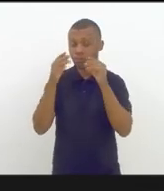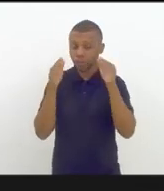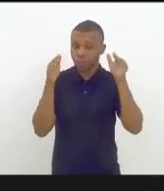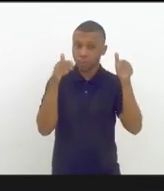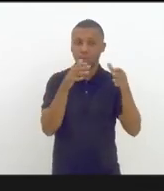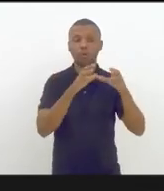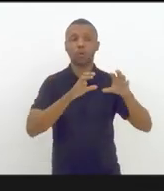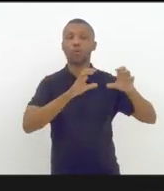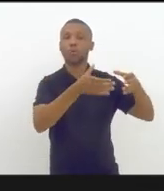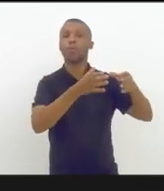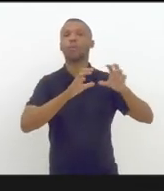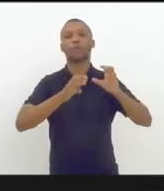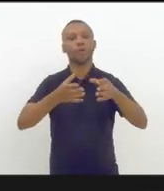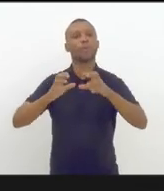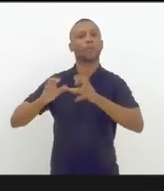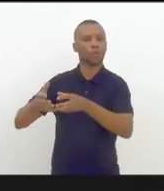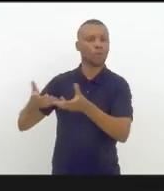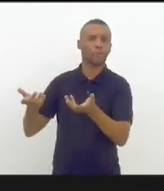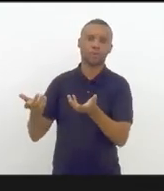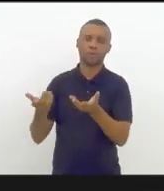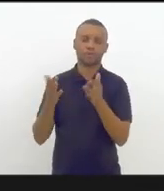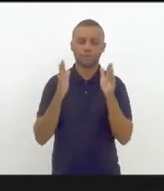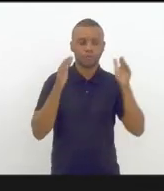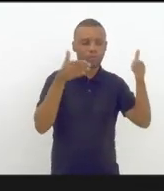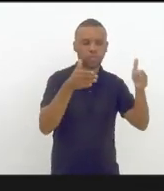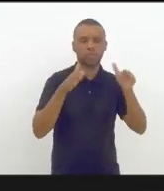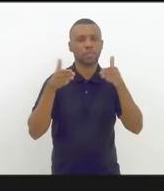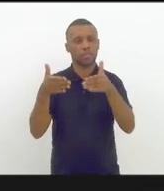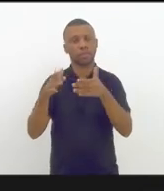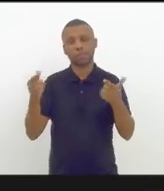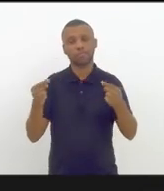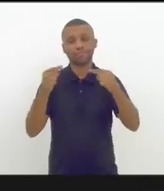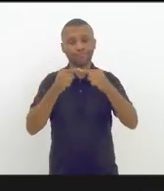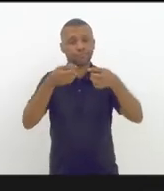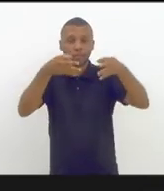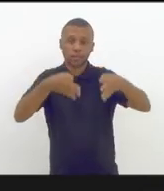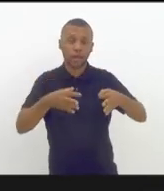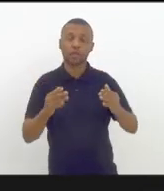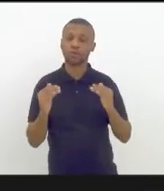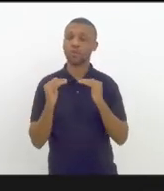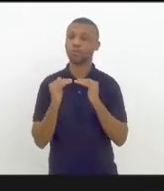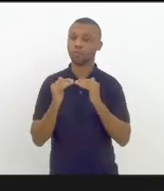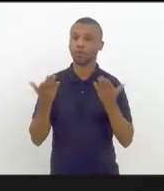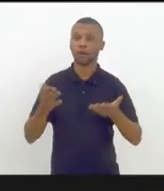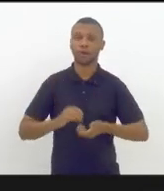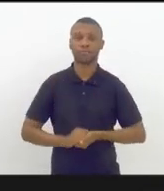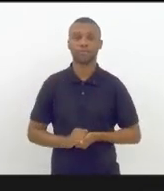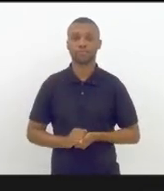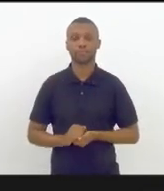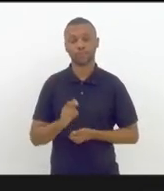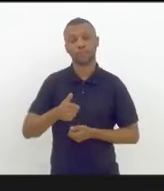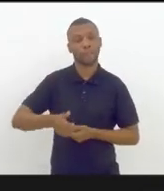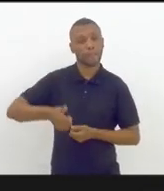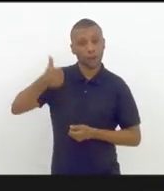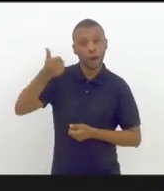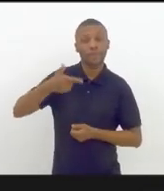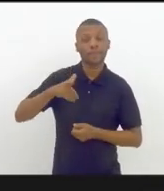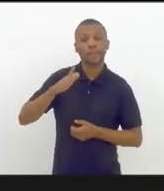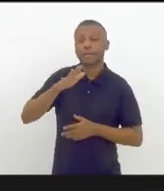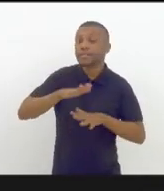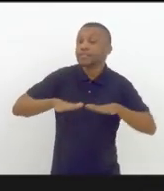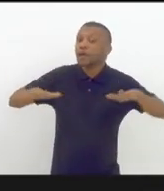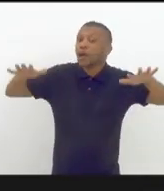grupos determinados, né? Então, está certo, eu concordo. E fica melhor, fica mais